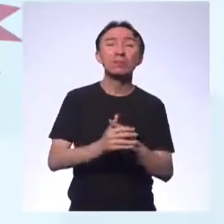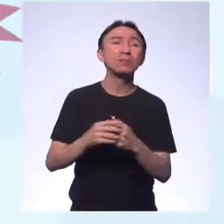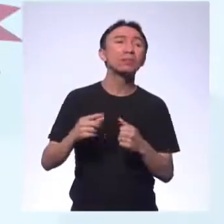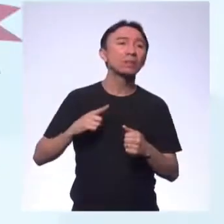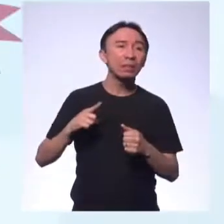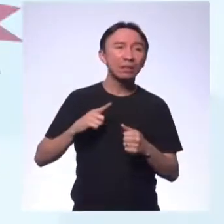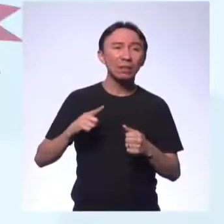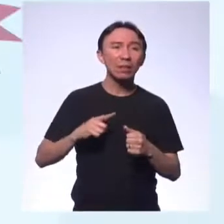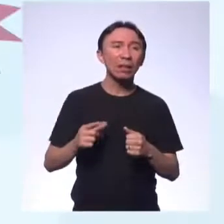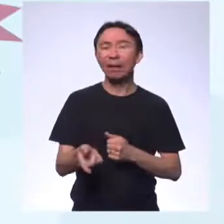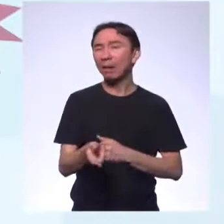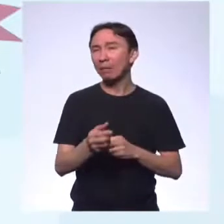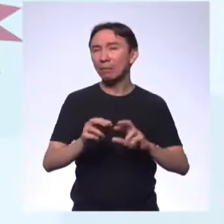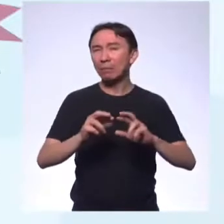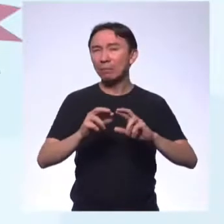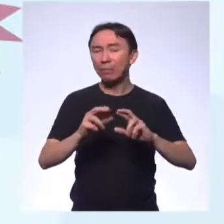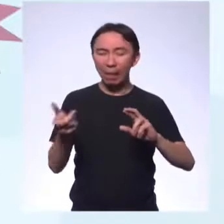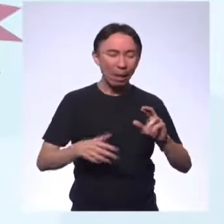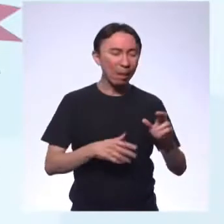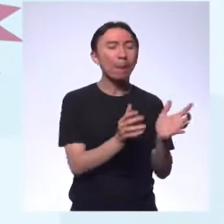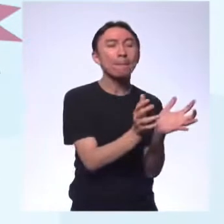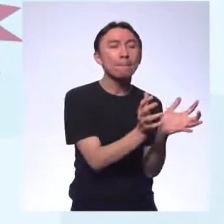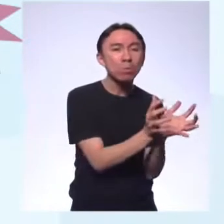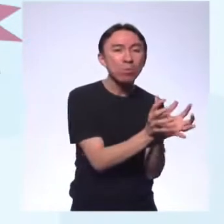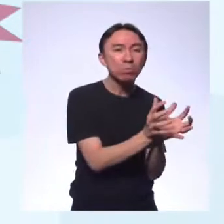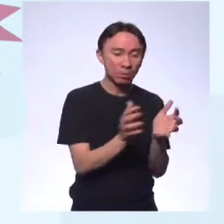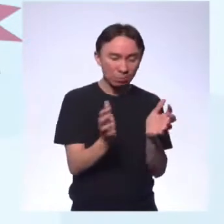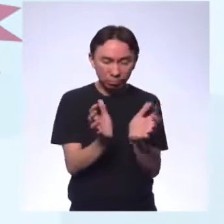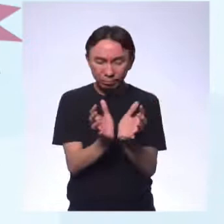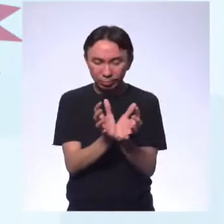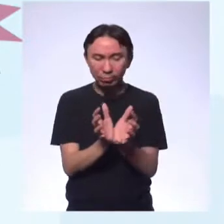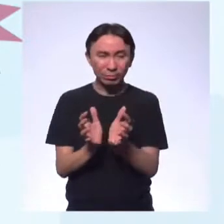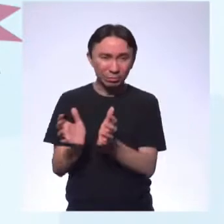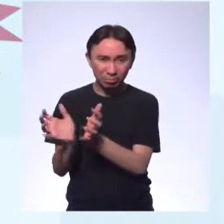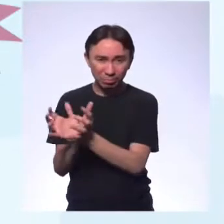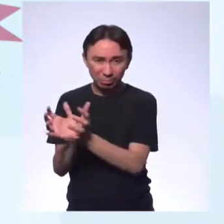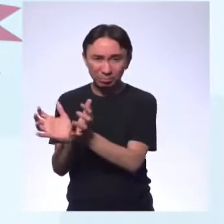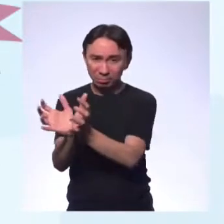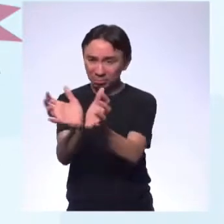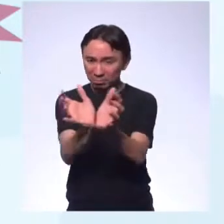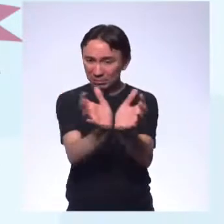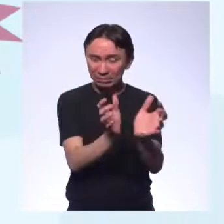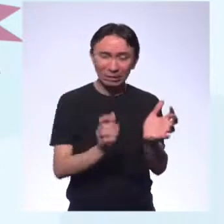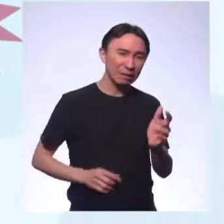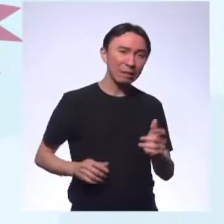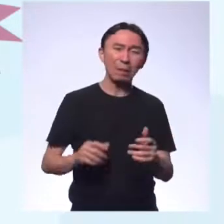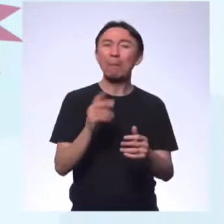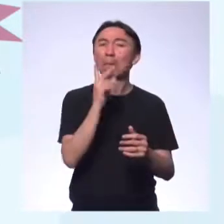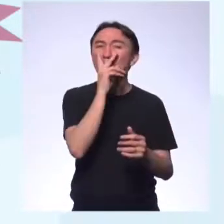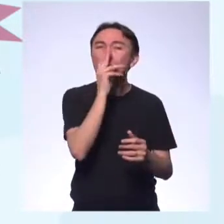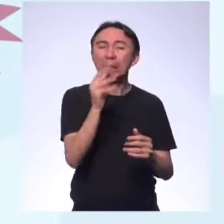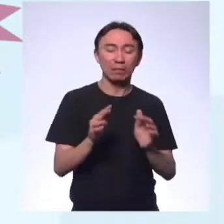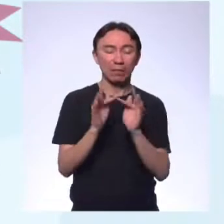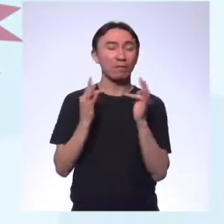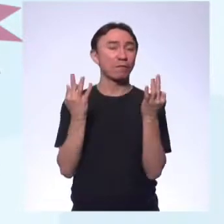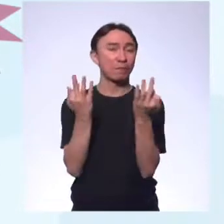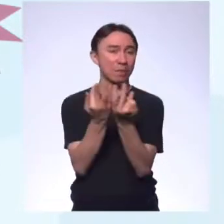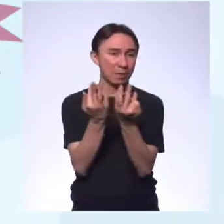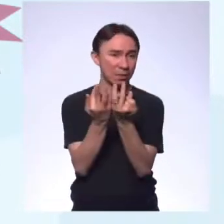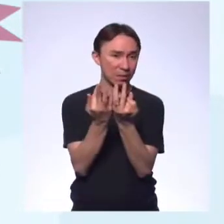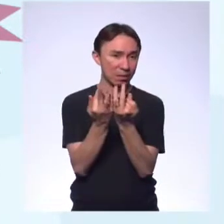relação de parentesco entre as espécies. Tá? Então, esse parentesco evolutivo aí, que é o que a gente chama